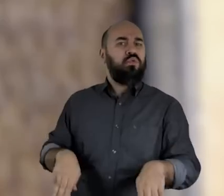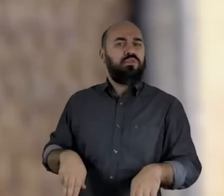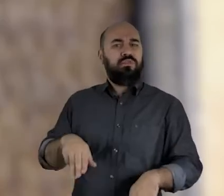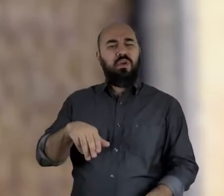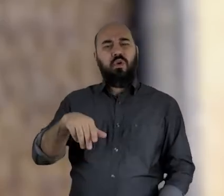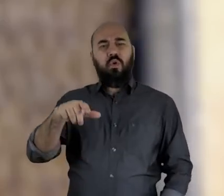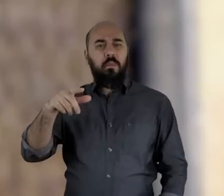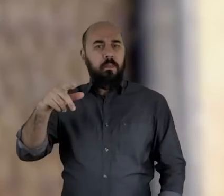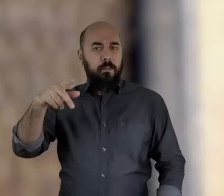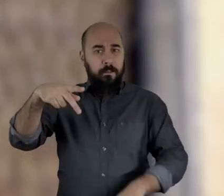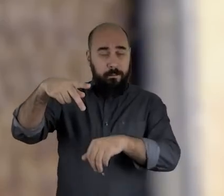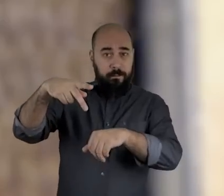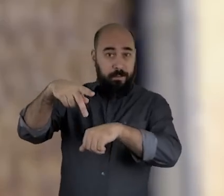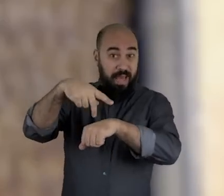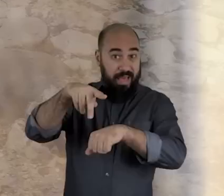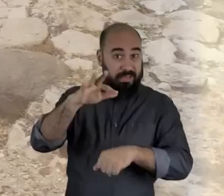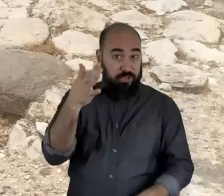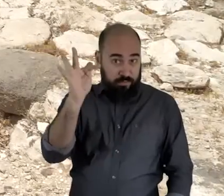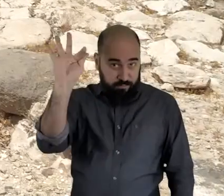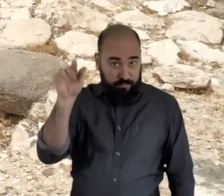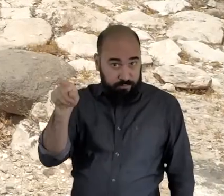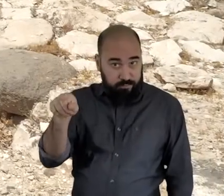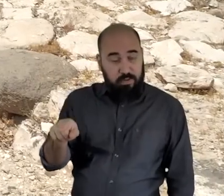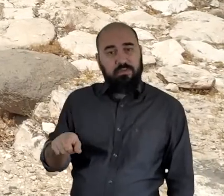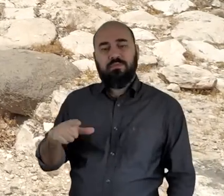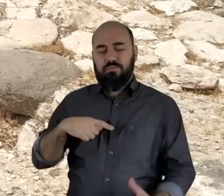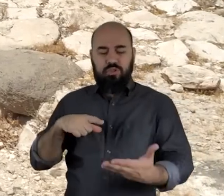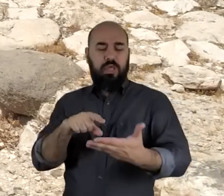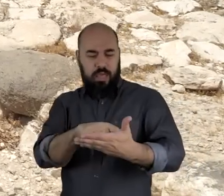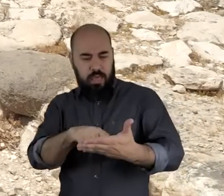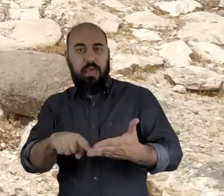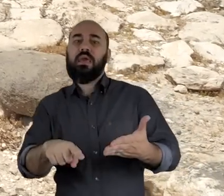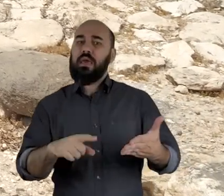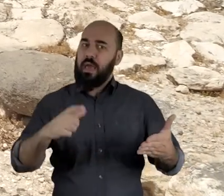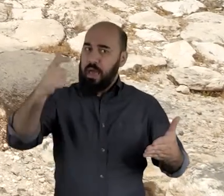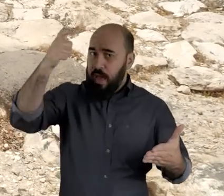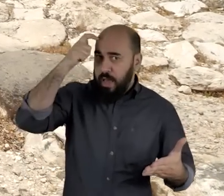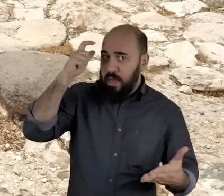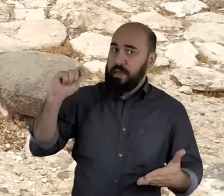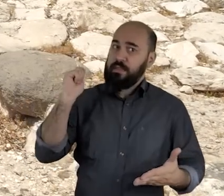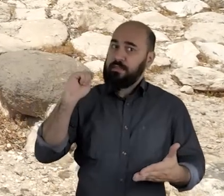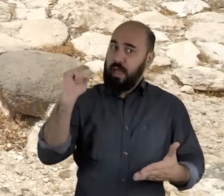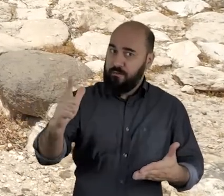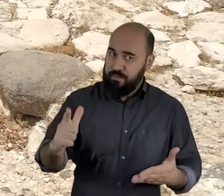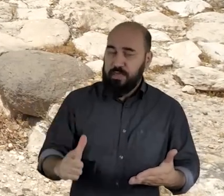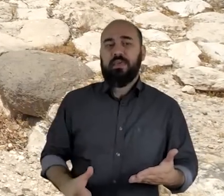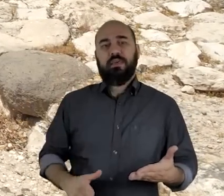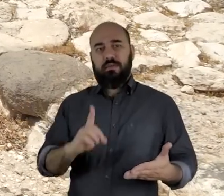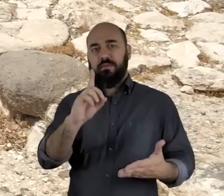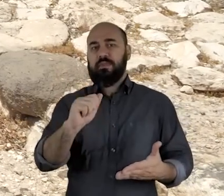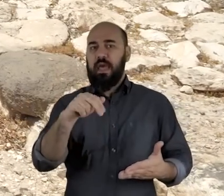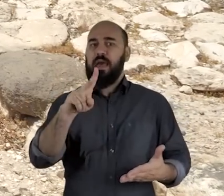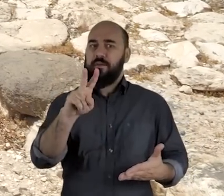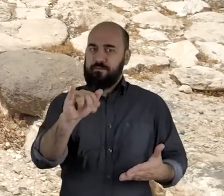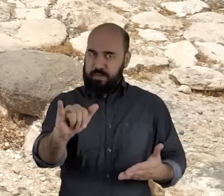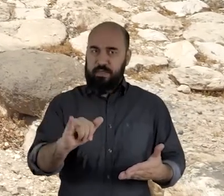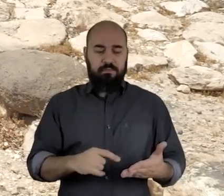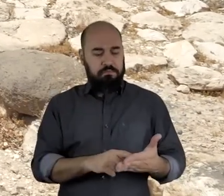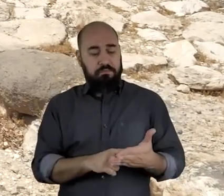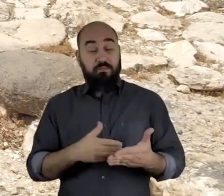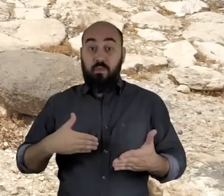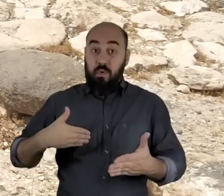em Paris, encontraram a mesma expressão Beit David. Esta segunda estela, este segundo achado,